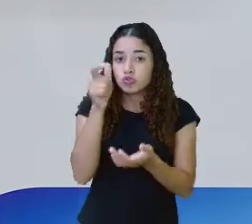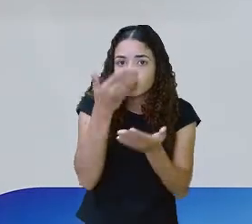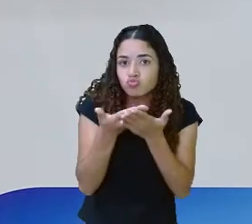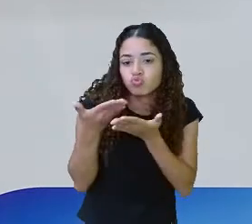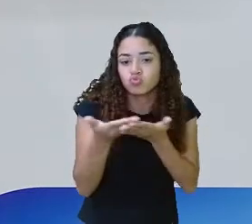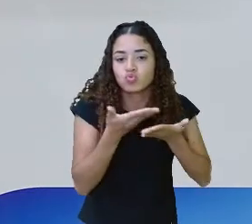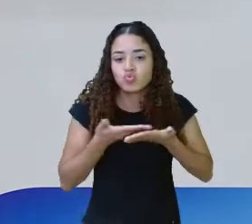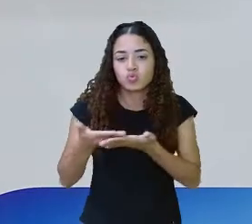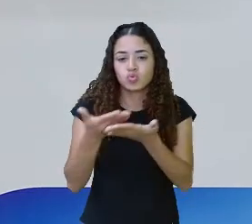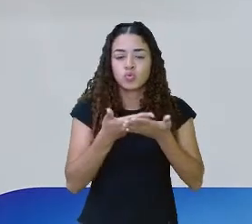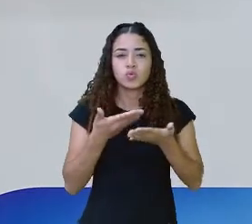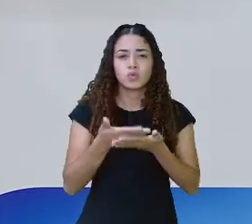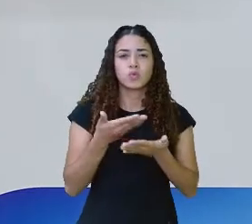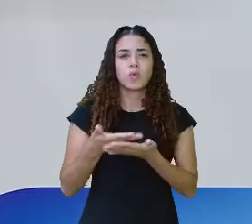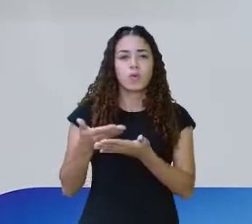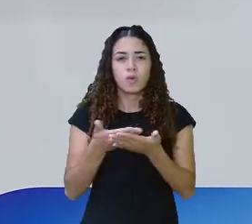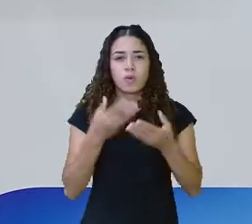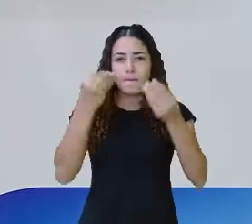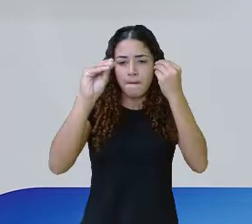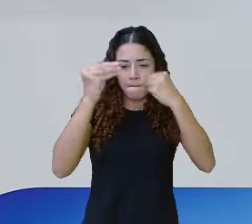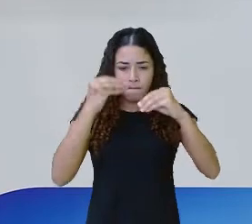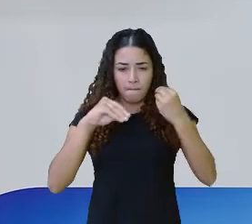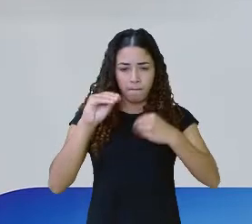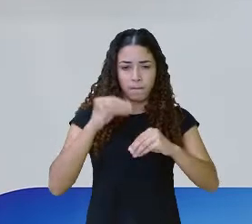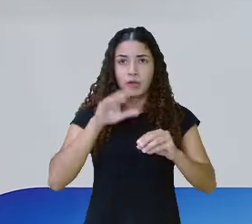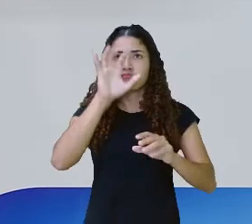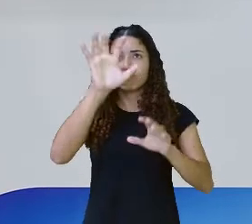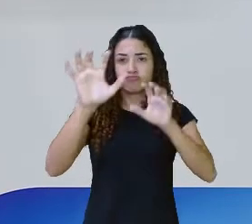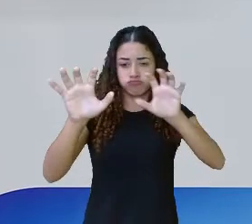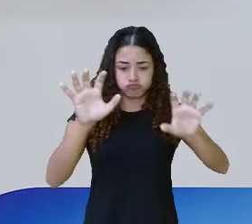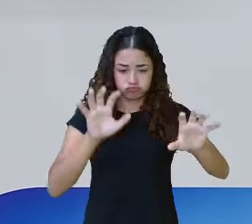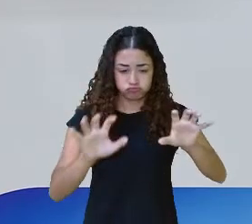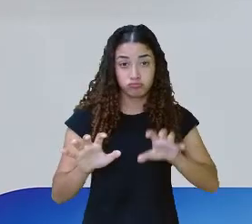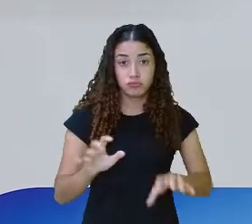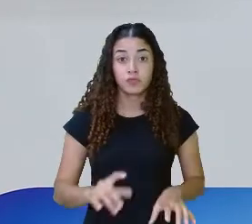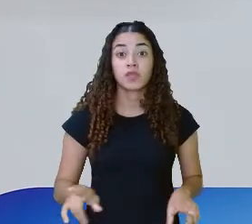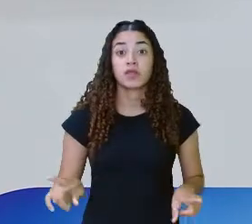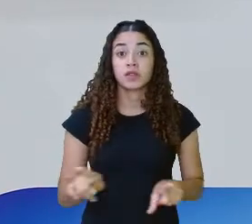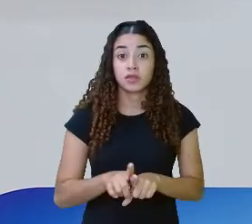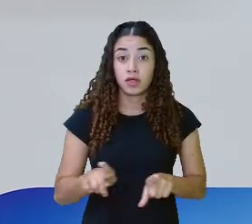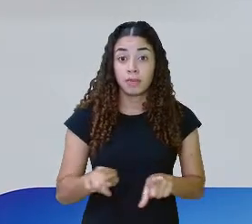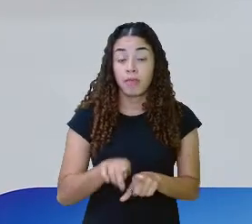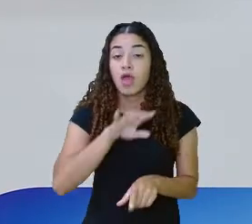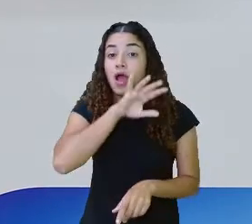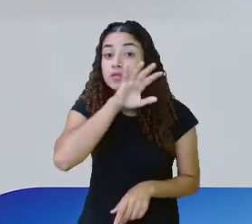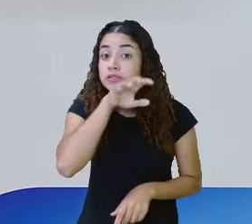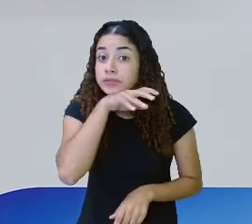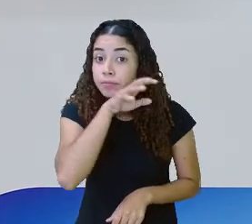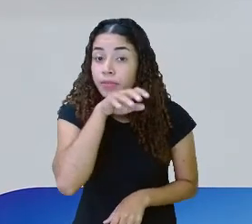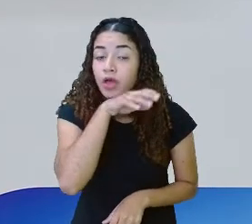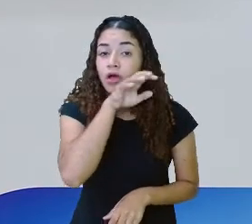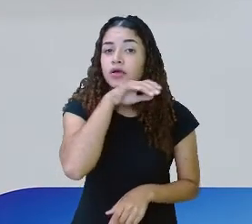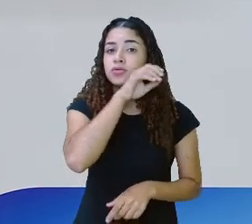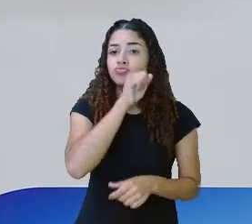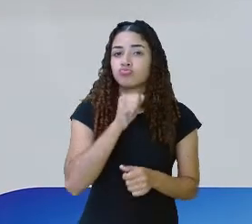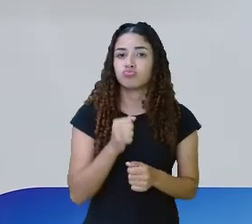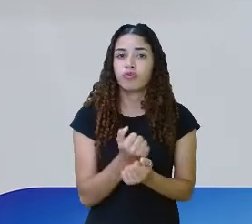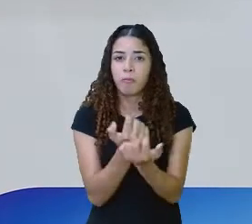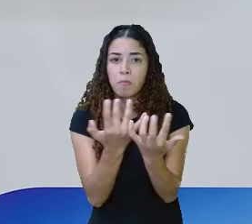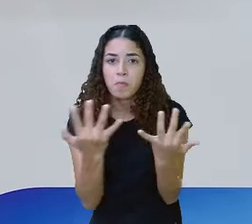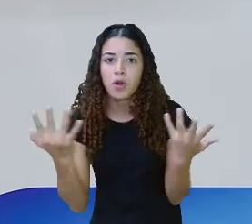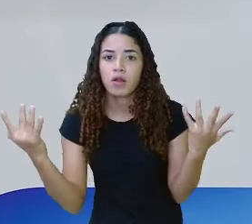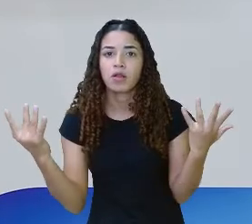grande levantamento das regiões como um todo e também dos animais e vegetais que habitavam